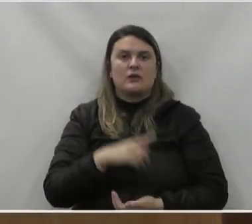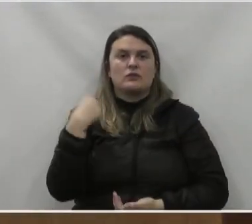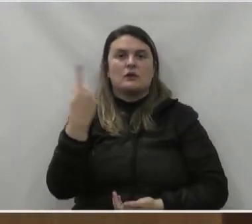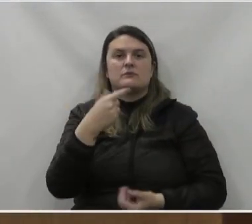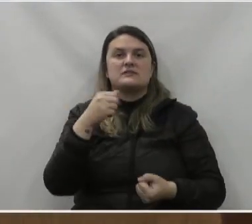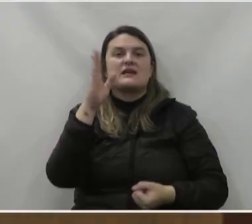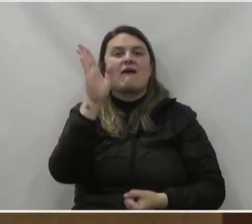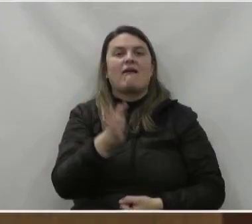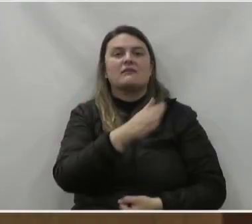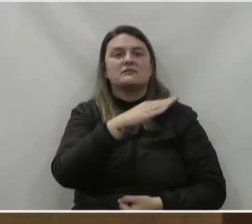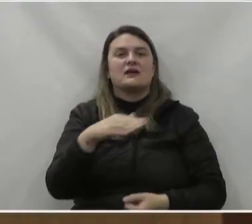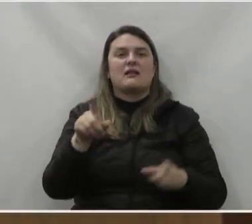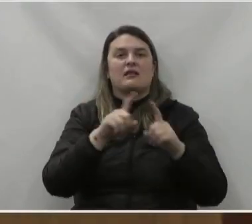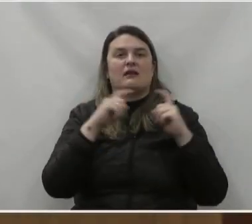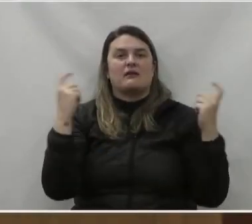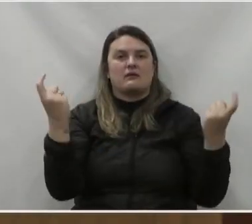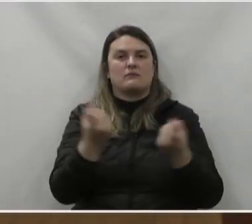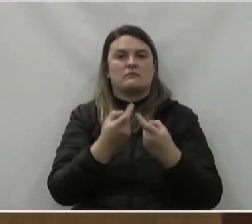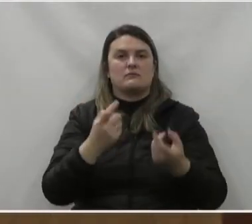cancelar.